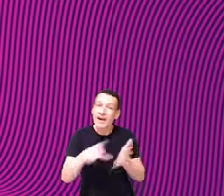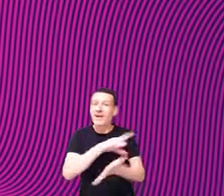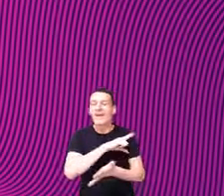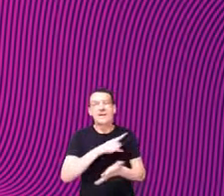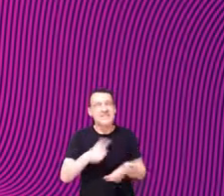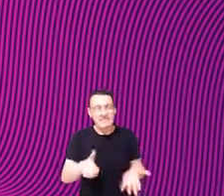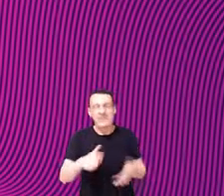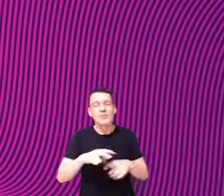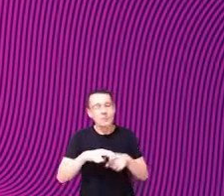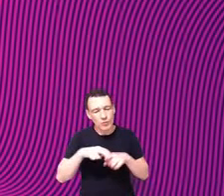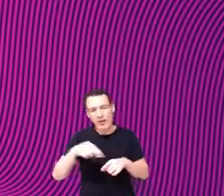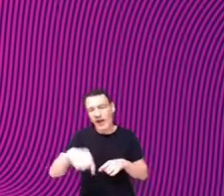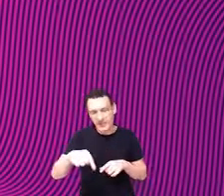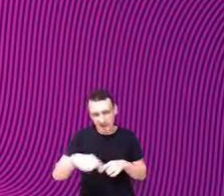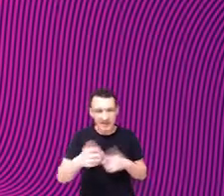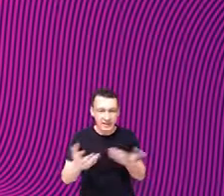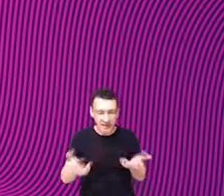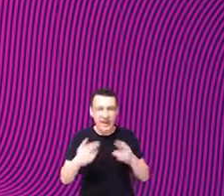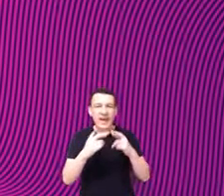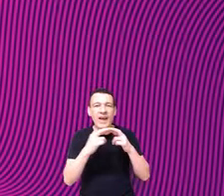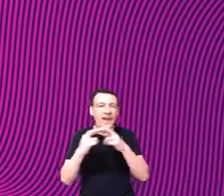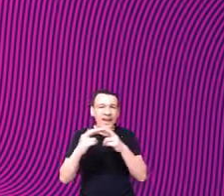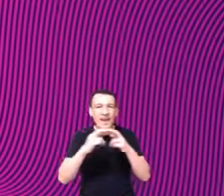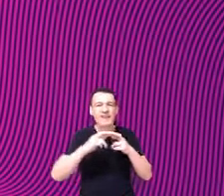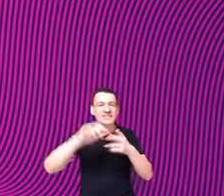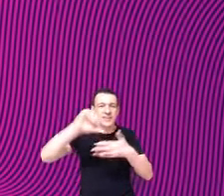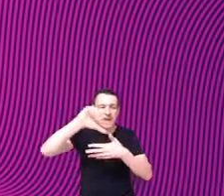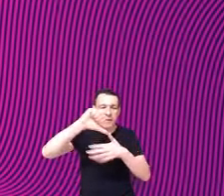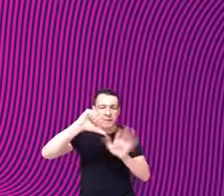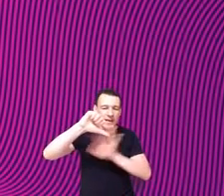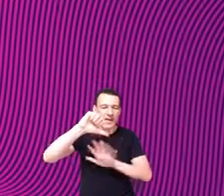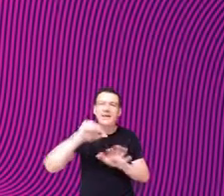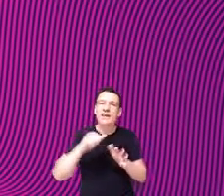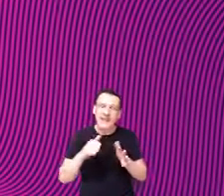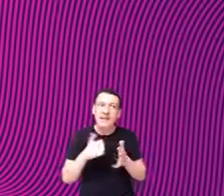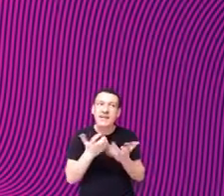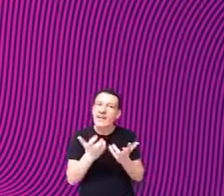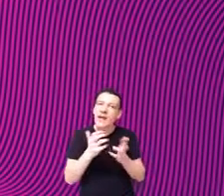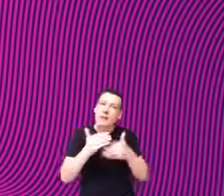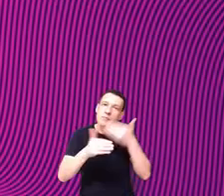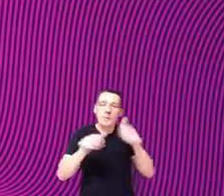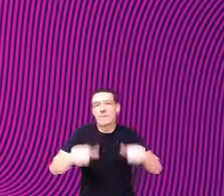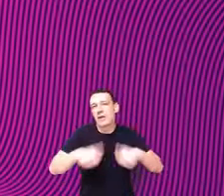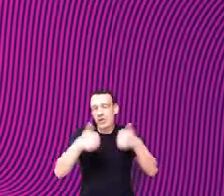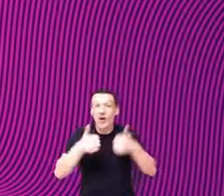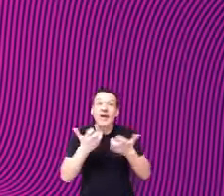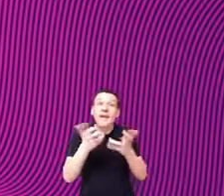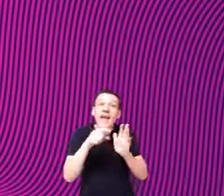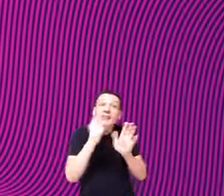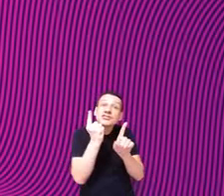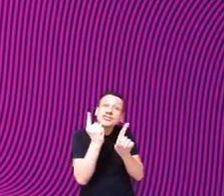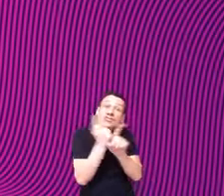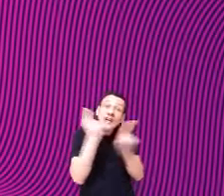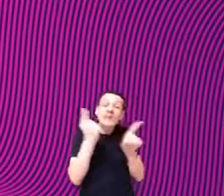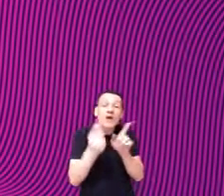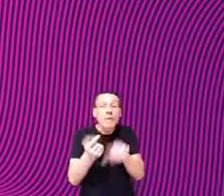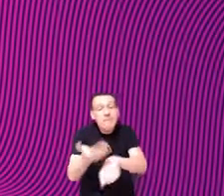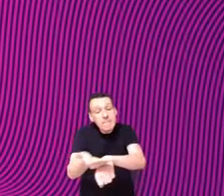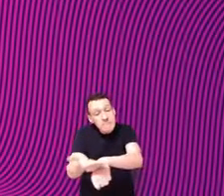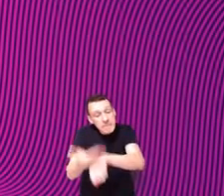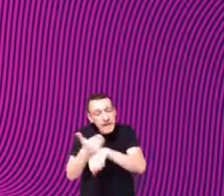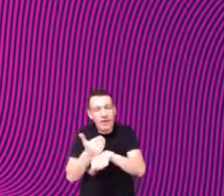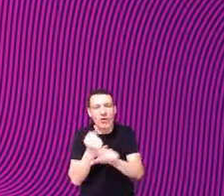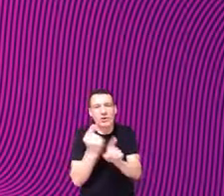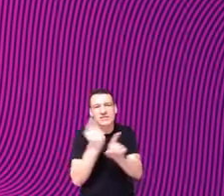Rede Américas. Viu? Vamos ver se a gente consegue implantar um diagnóstico precoce, né, Fernando? Nós temos uma proposta aí de